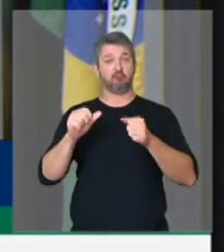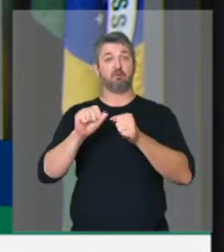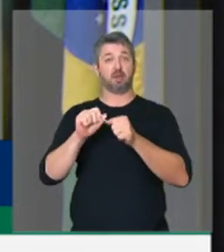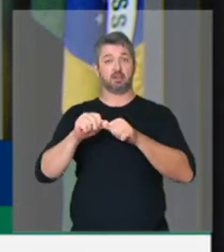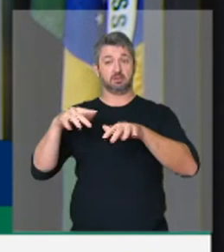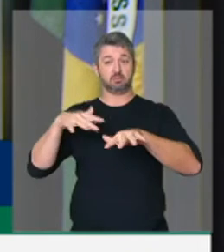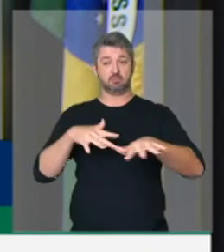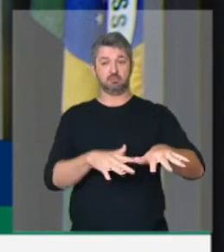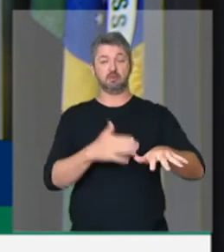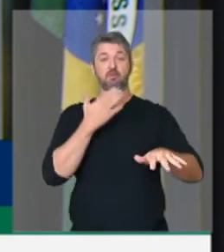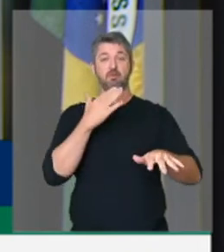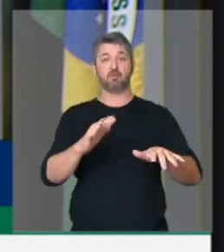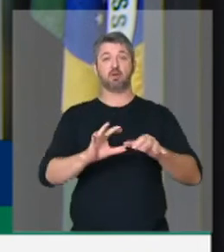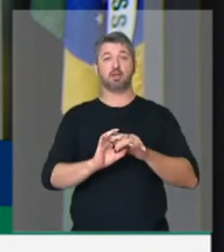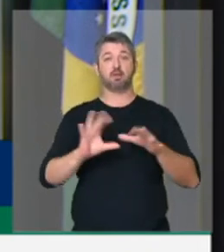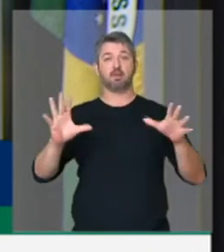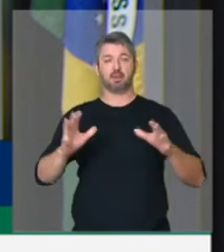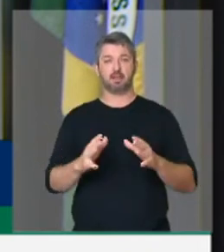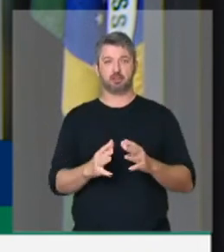pela liberdade.